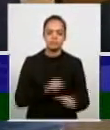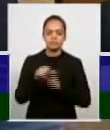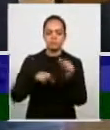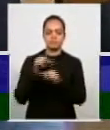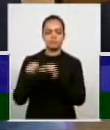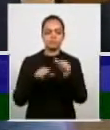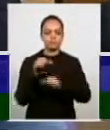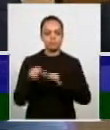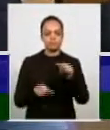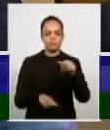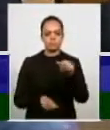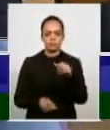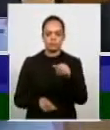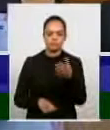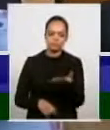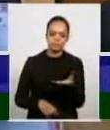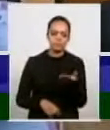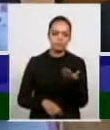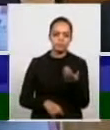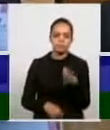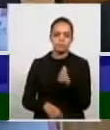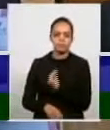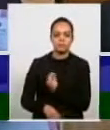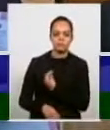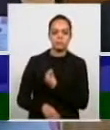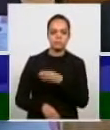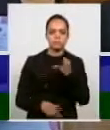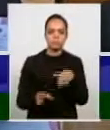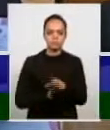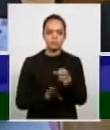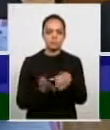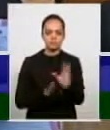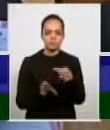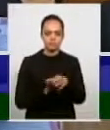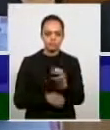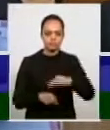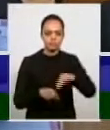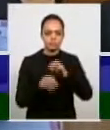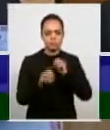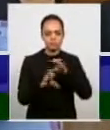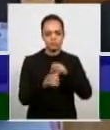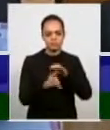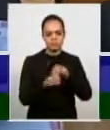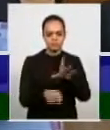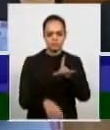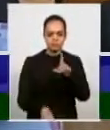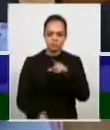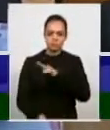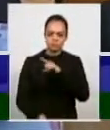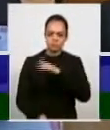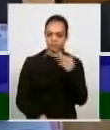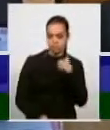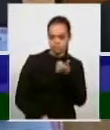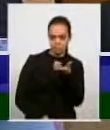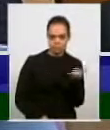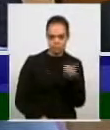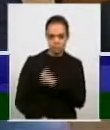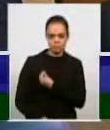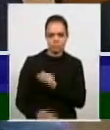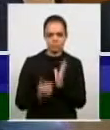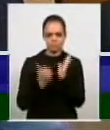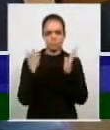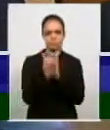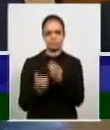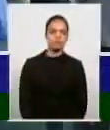alterando o formato, a composição do Conselho Municipal de Educação, de 16 membros para 32